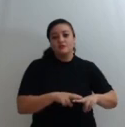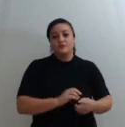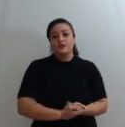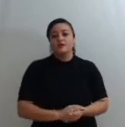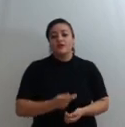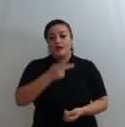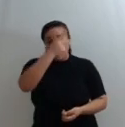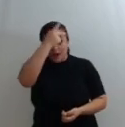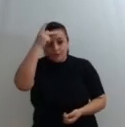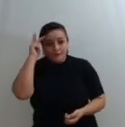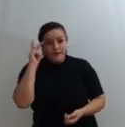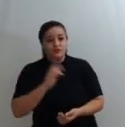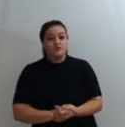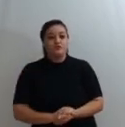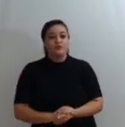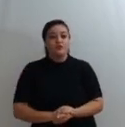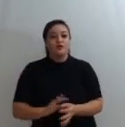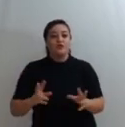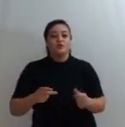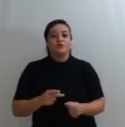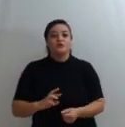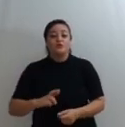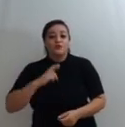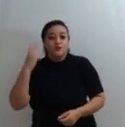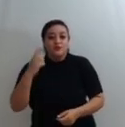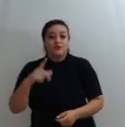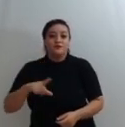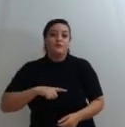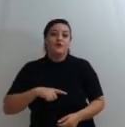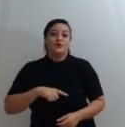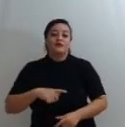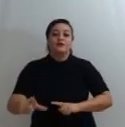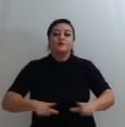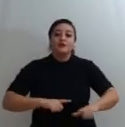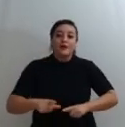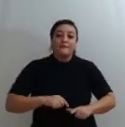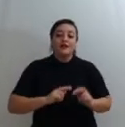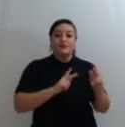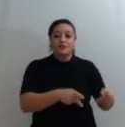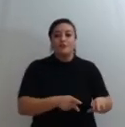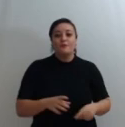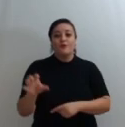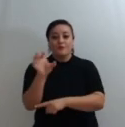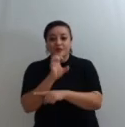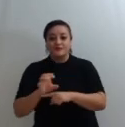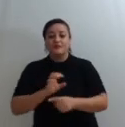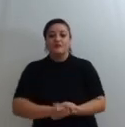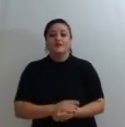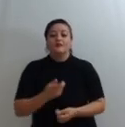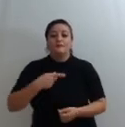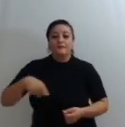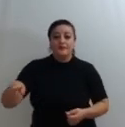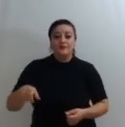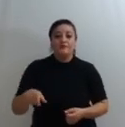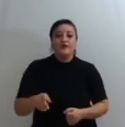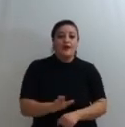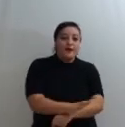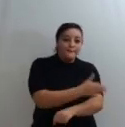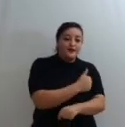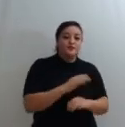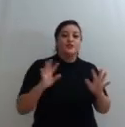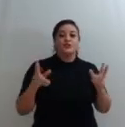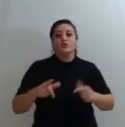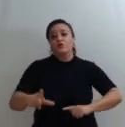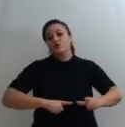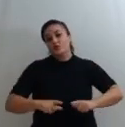Excelência, com toda a razão, até por ser funcionário público estadual, que não vai simplesmente abandonar toda a carreira que tem